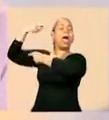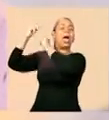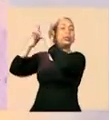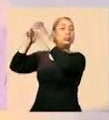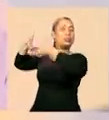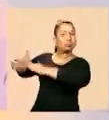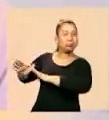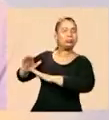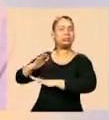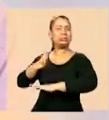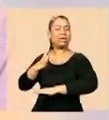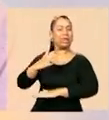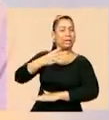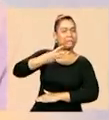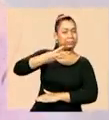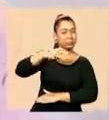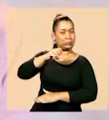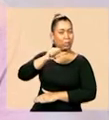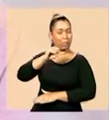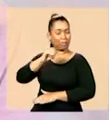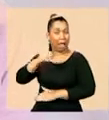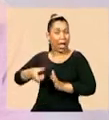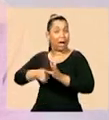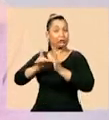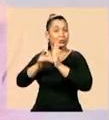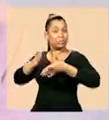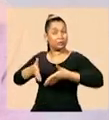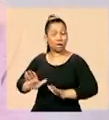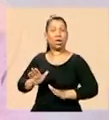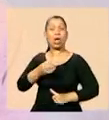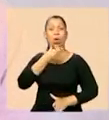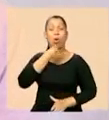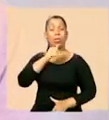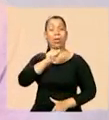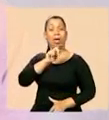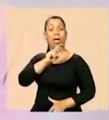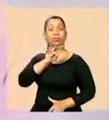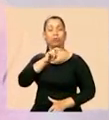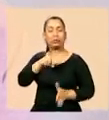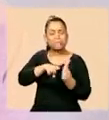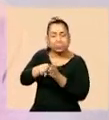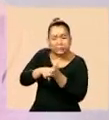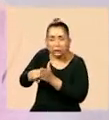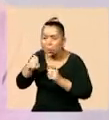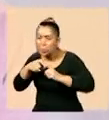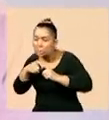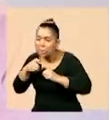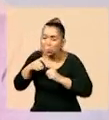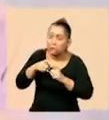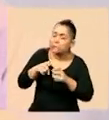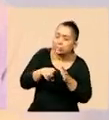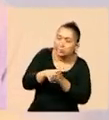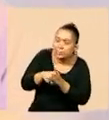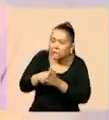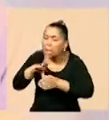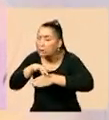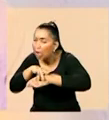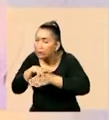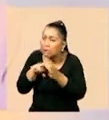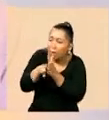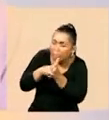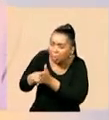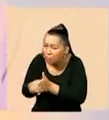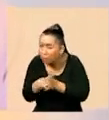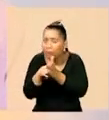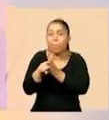né? Em torno de 380 a.C., Aristóteles já estudava as doenças que sofriam